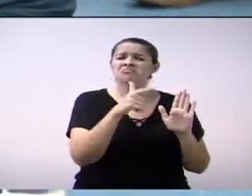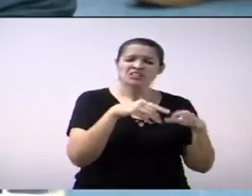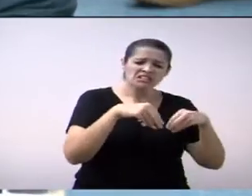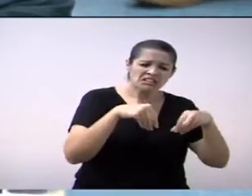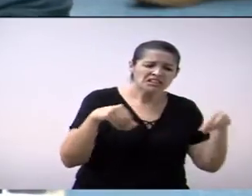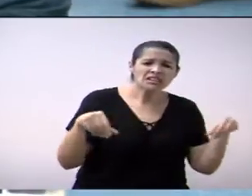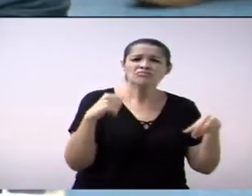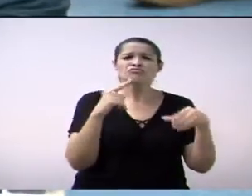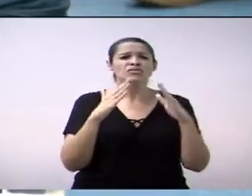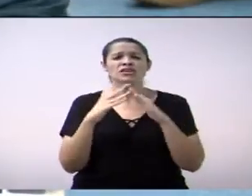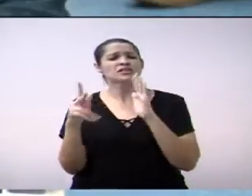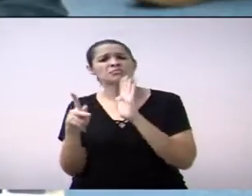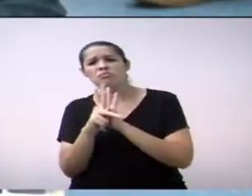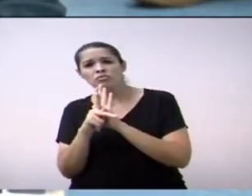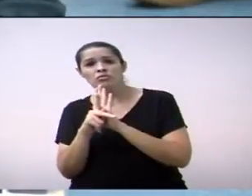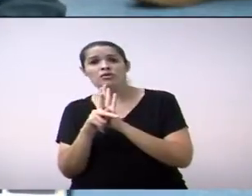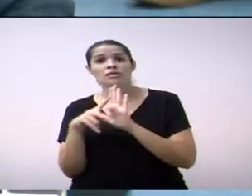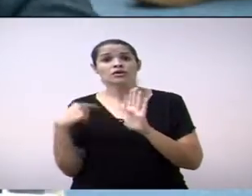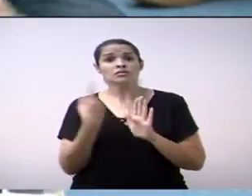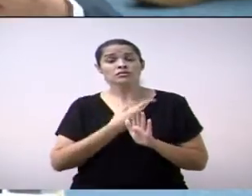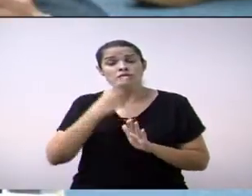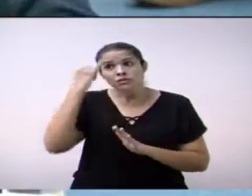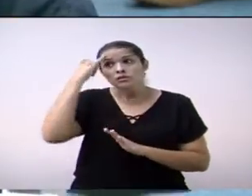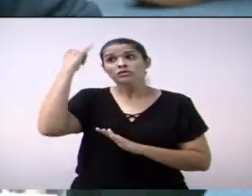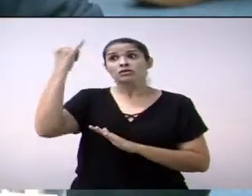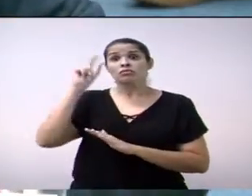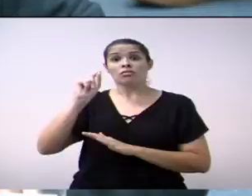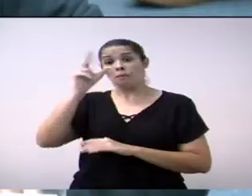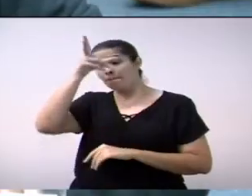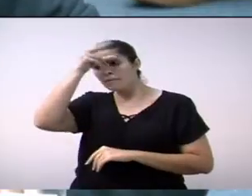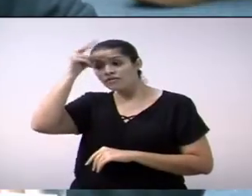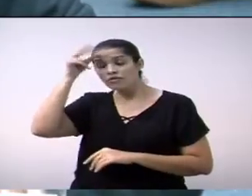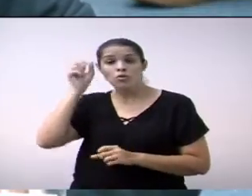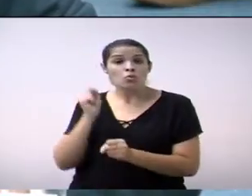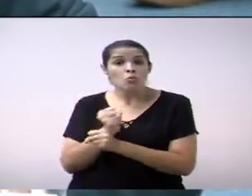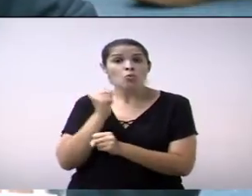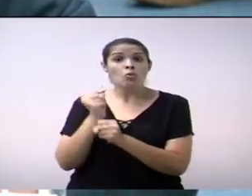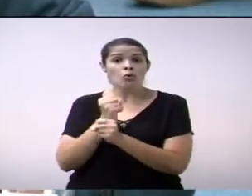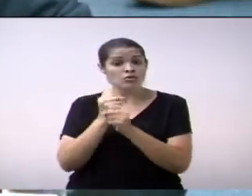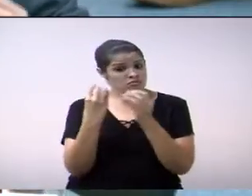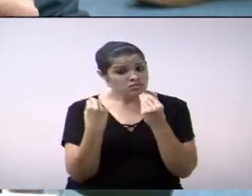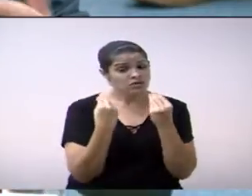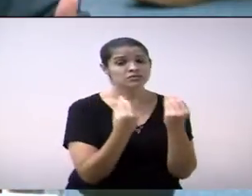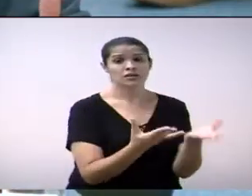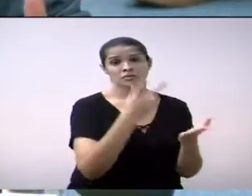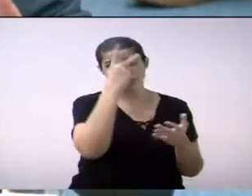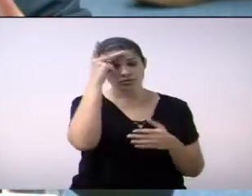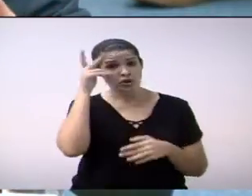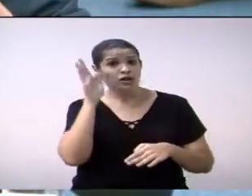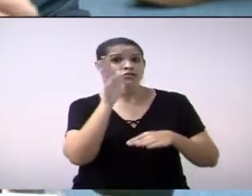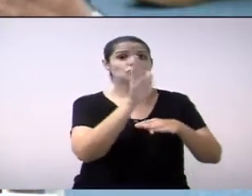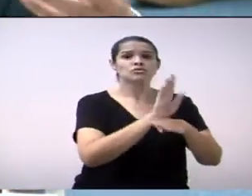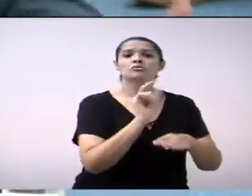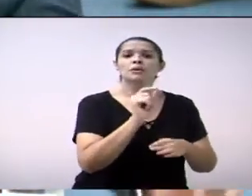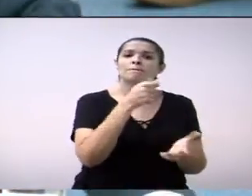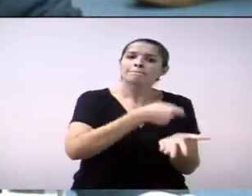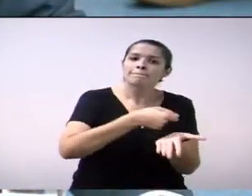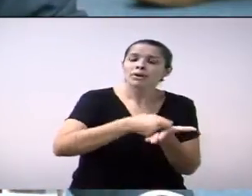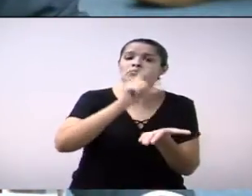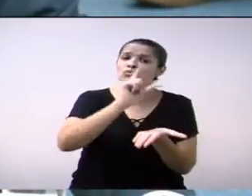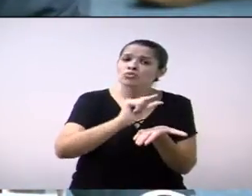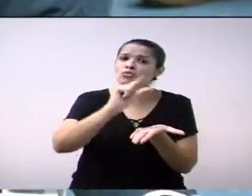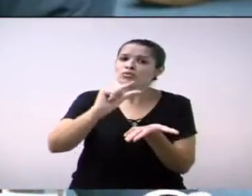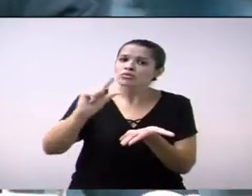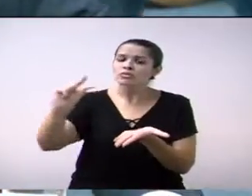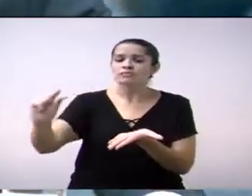Bom, todos nós sabemos, aí escutamos, até o vereador Fiorella falou sobre um fundo conhecido, né, que foi investido num hotel